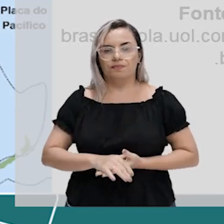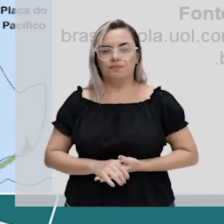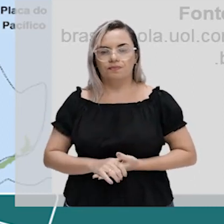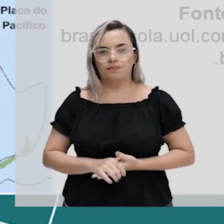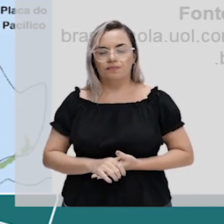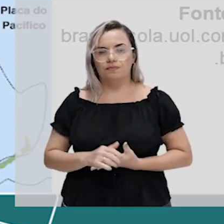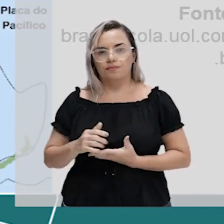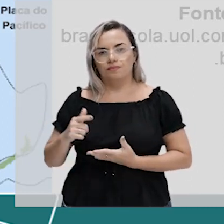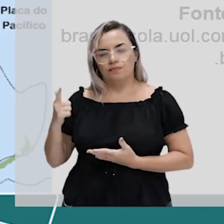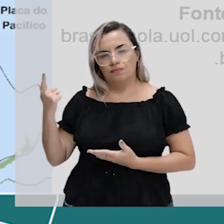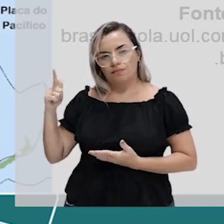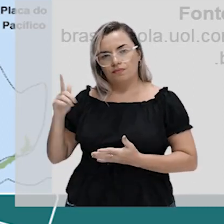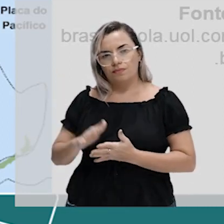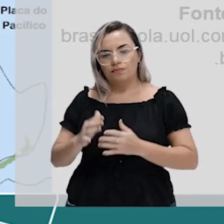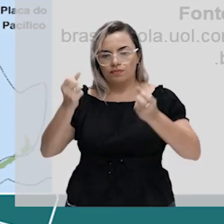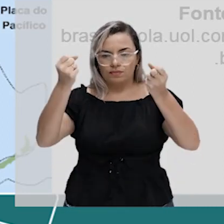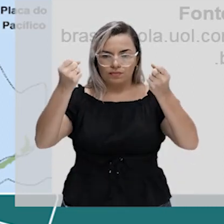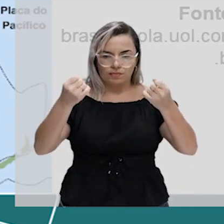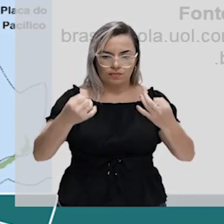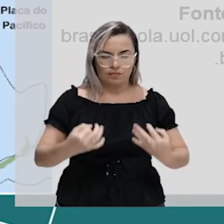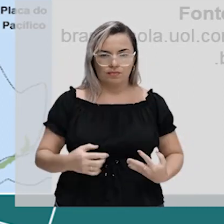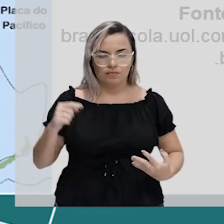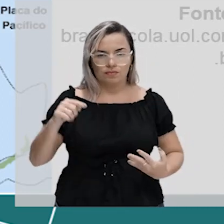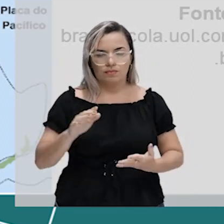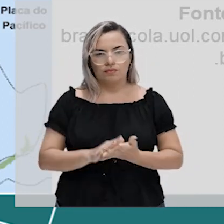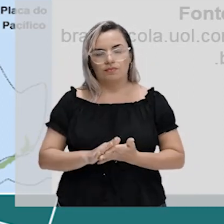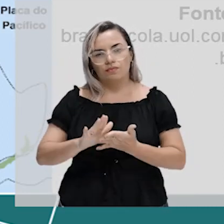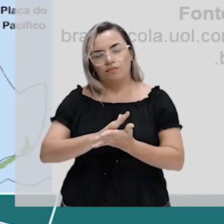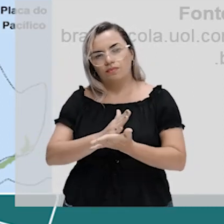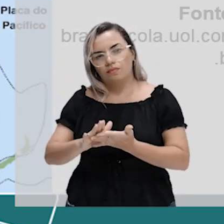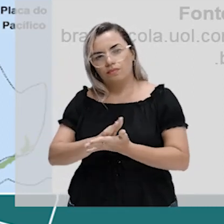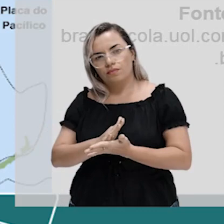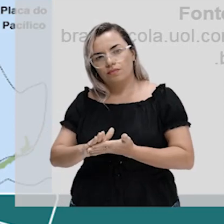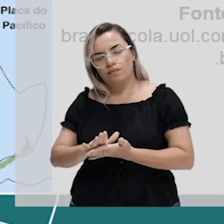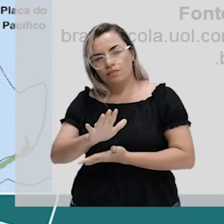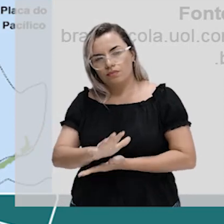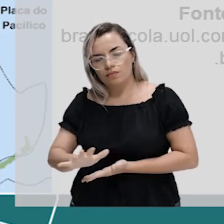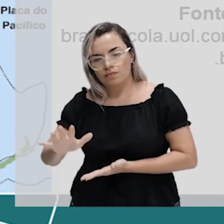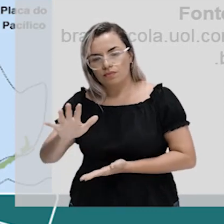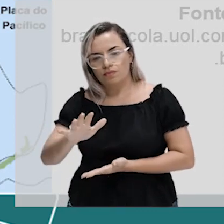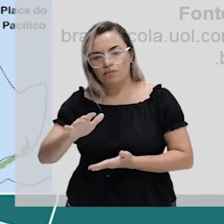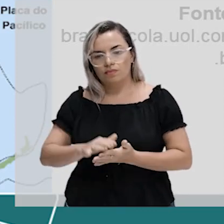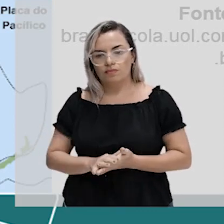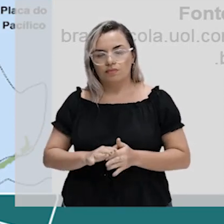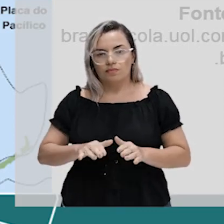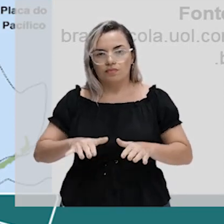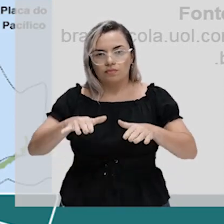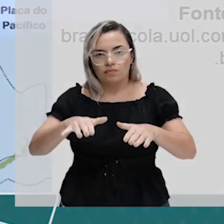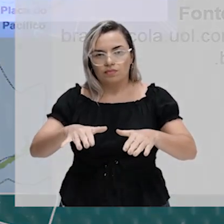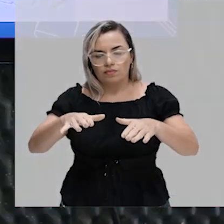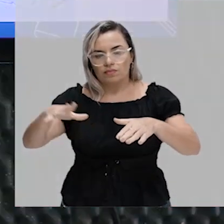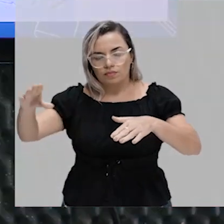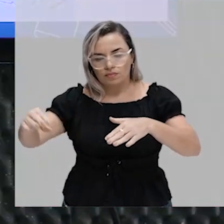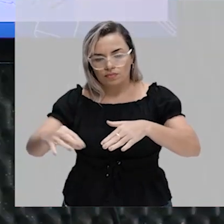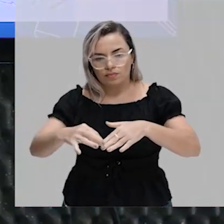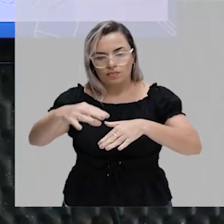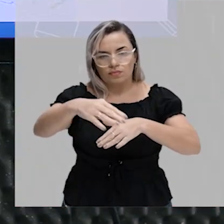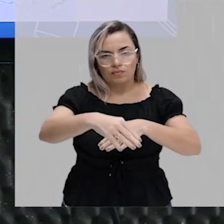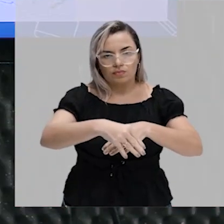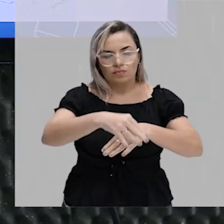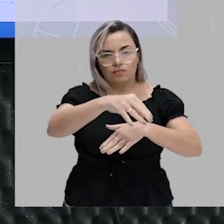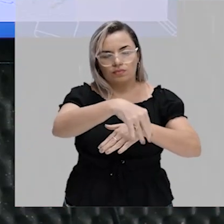a geografia ela nos explica que em algumas áreas, né, de encaixe dessas placas